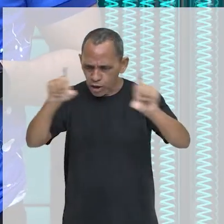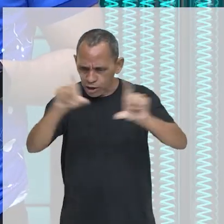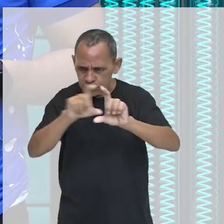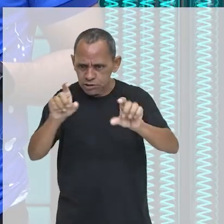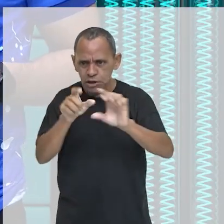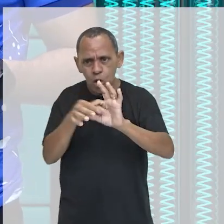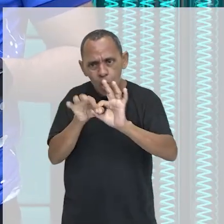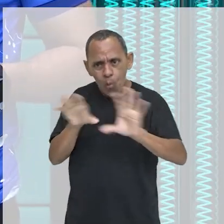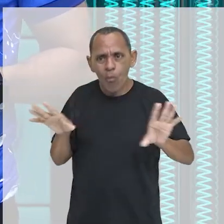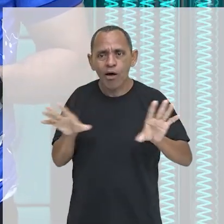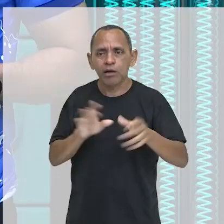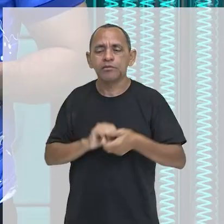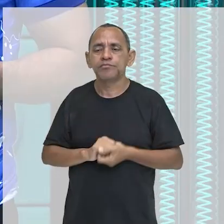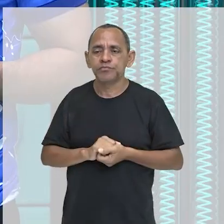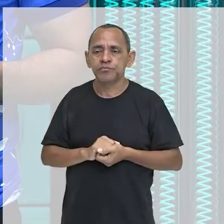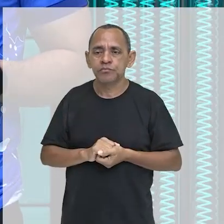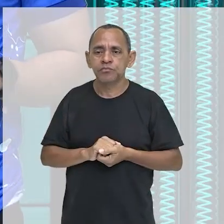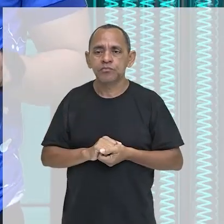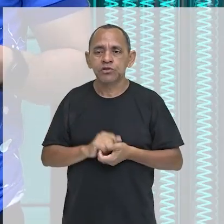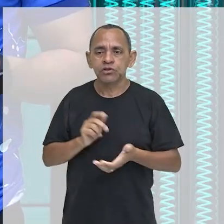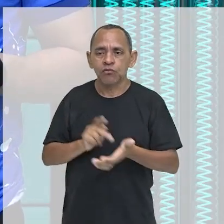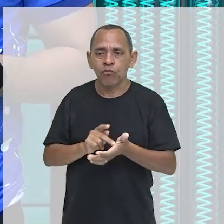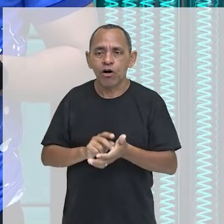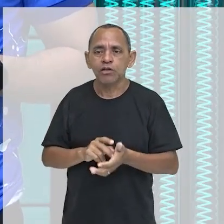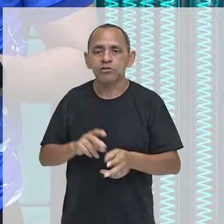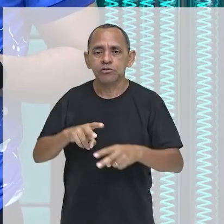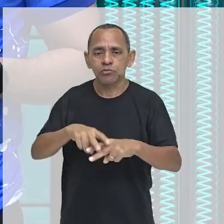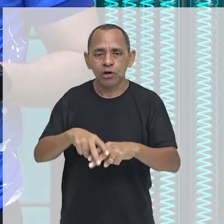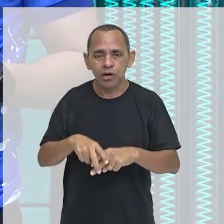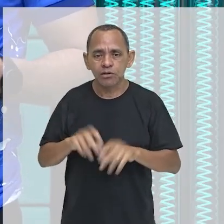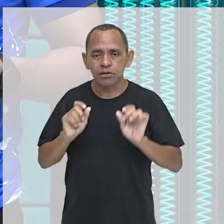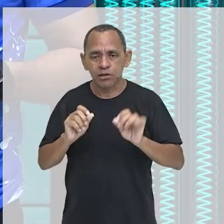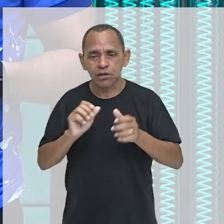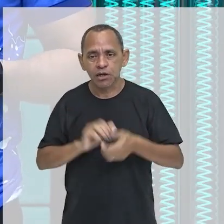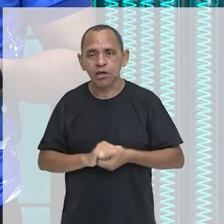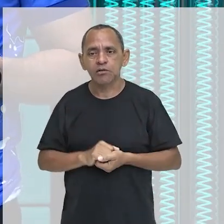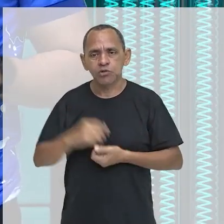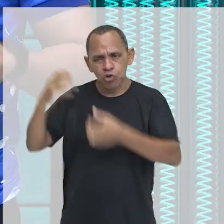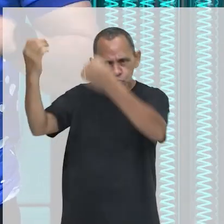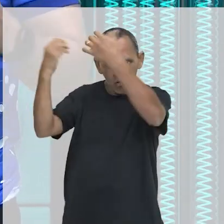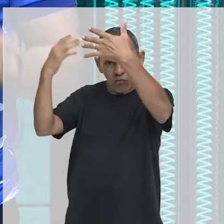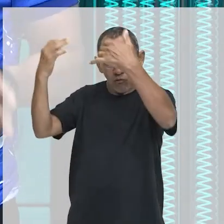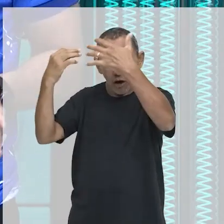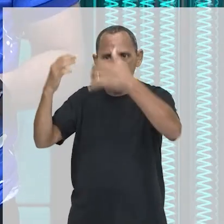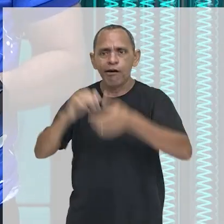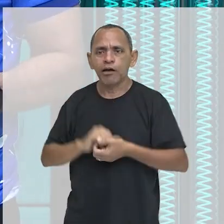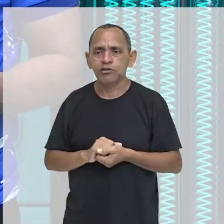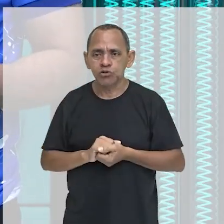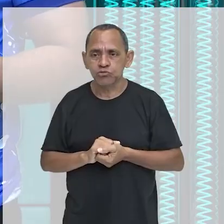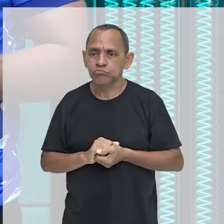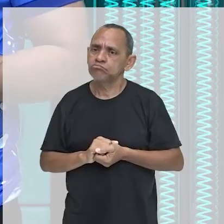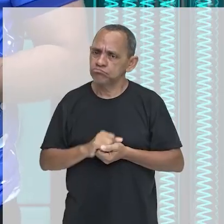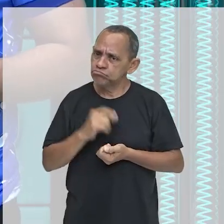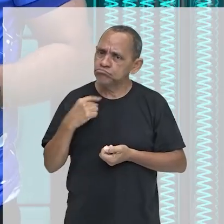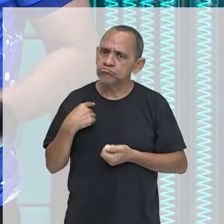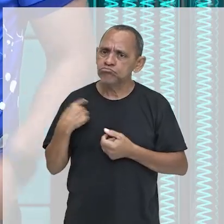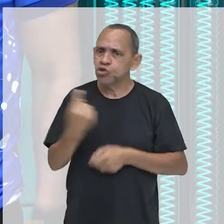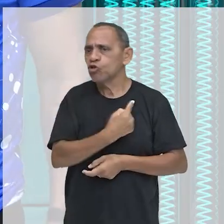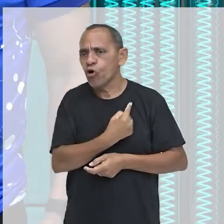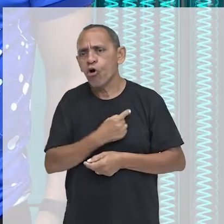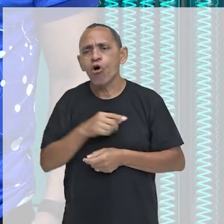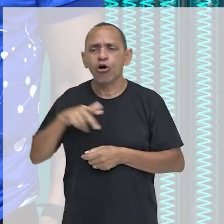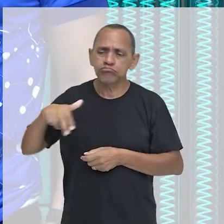estivesse chovendo, although it was raining, embora estivesse chovendo, we went for a walk. Nós fomos dar uma volta, nós fomos